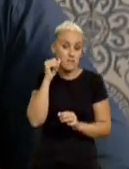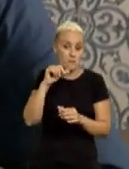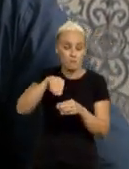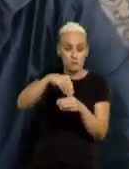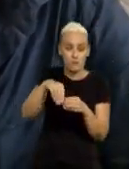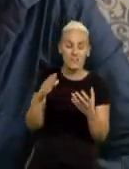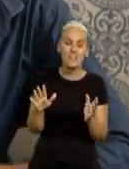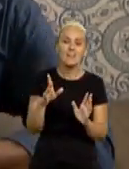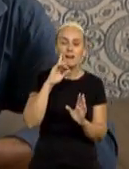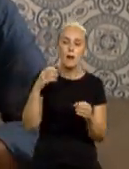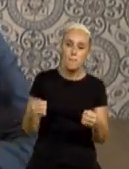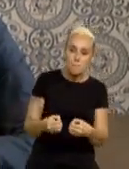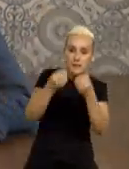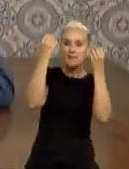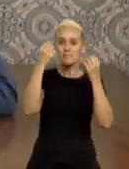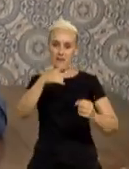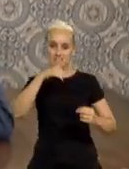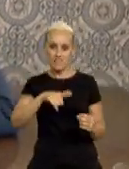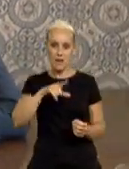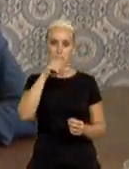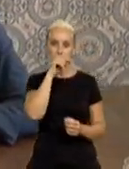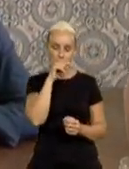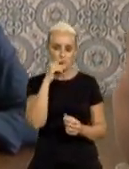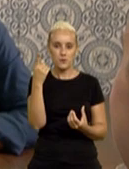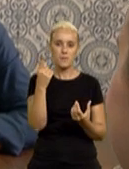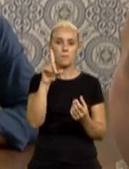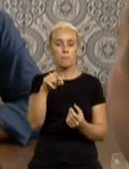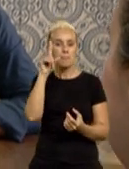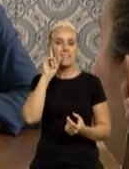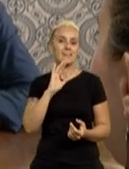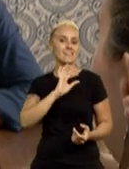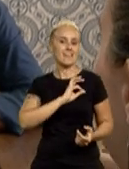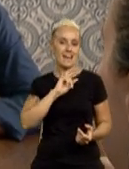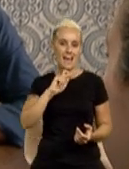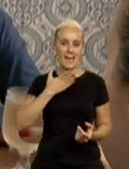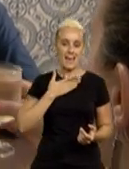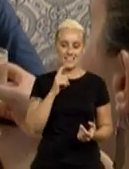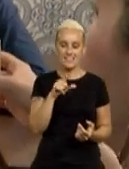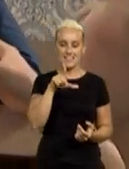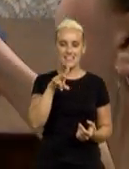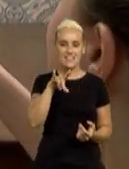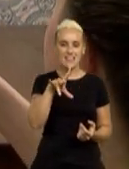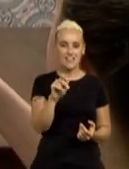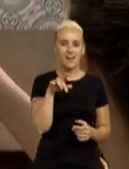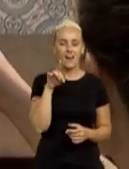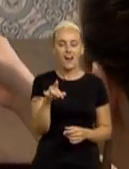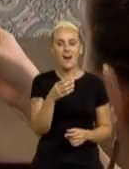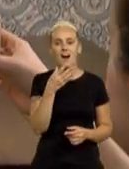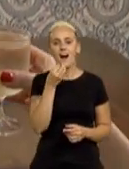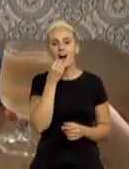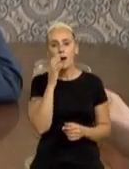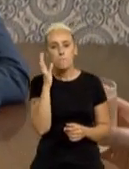aqui ao traçadinho, ou melhor, à Tasca do Pinto com o traçadinho, e sobretudo um brinde à Dona Adelina e